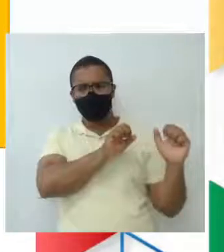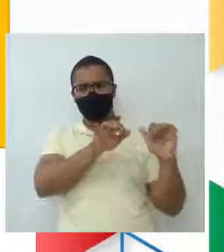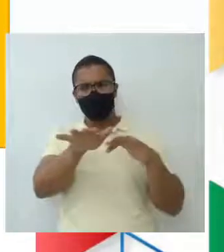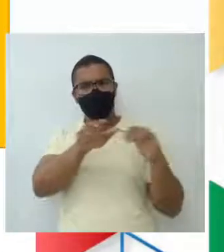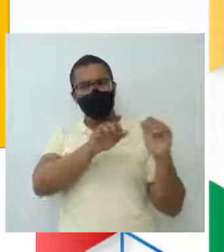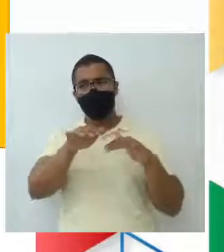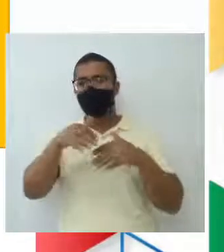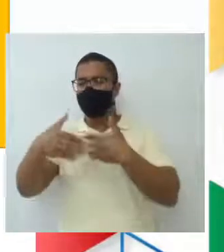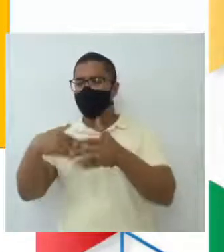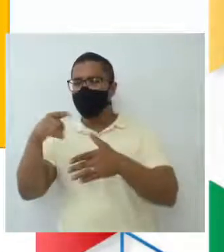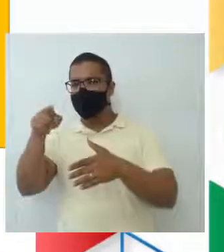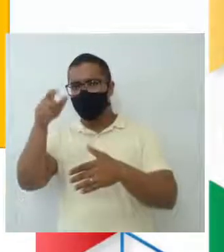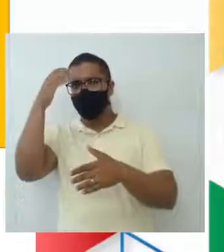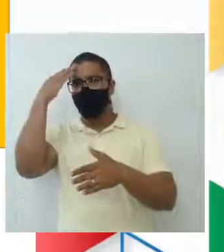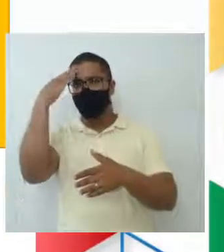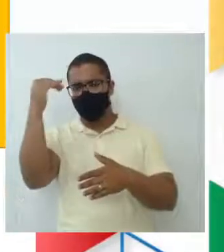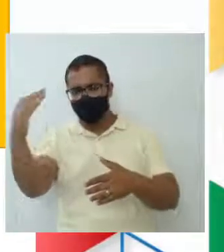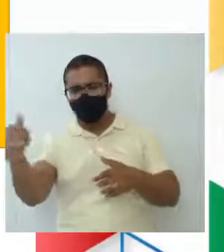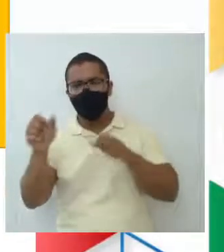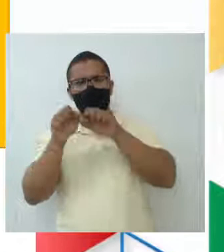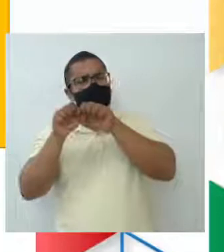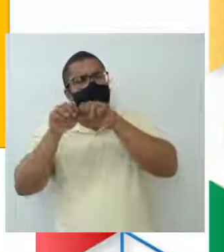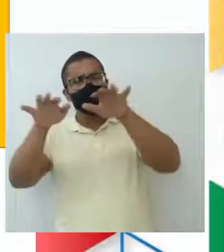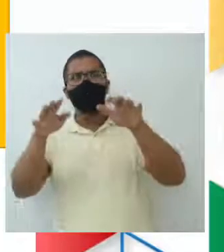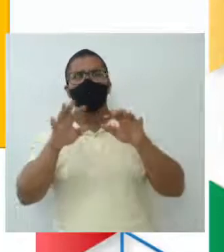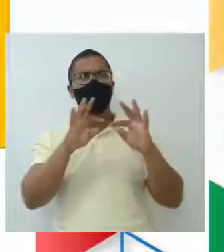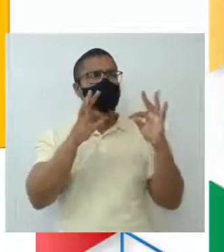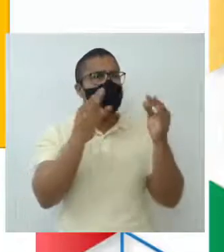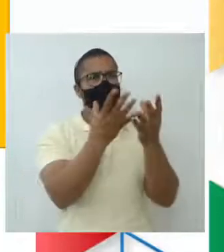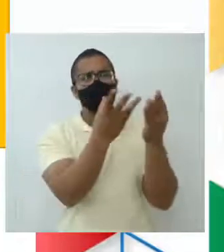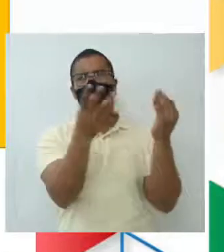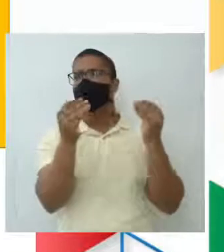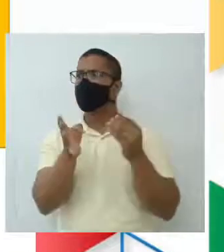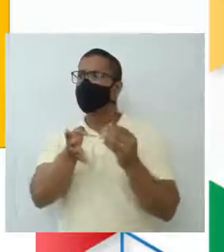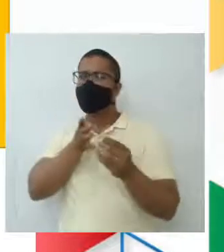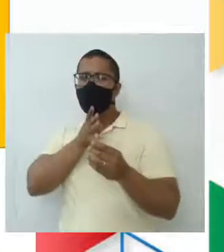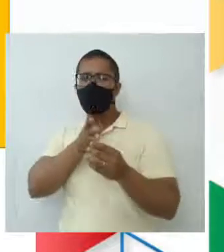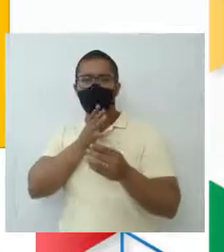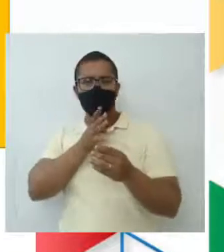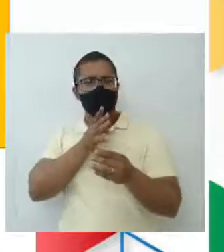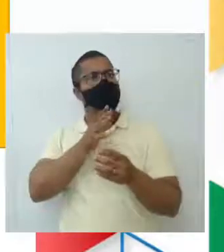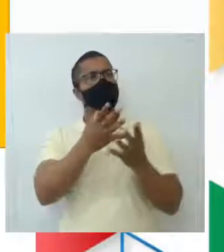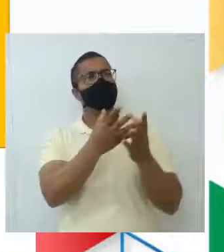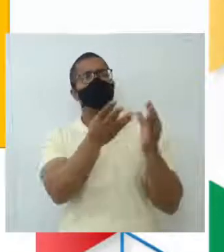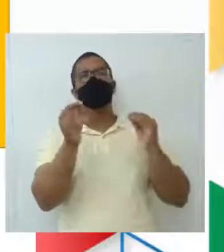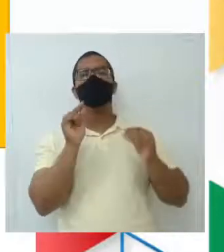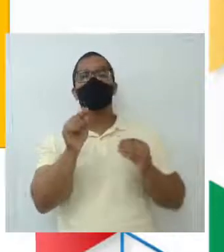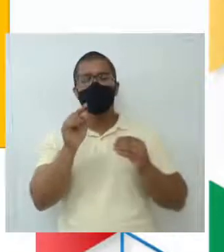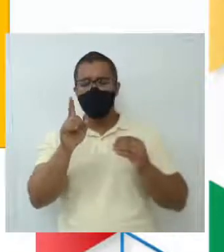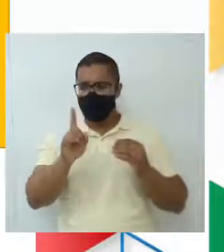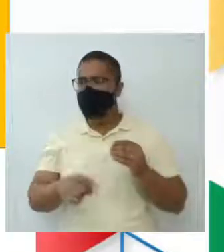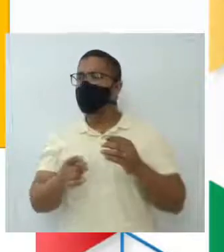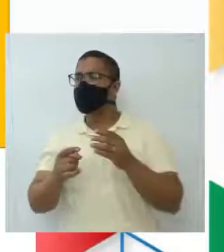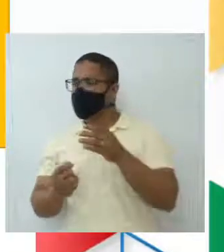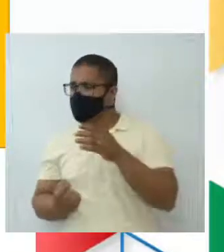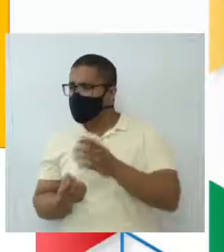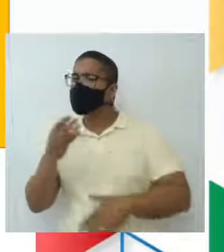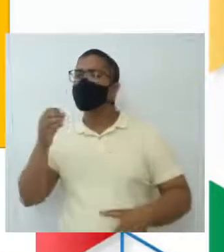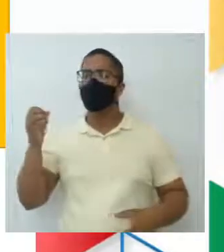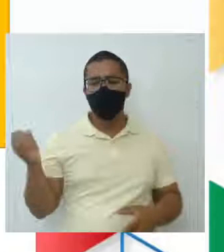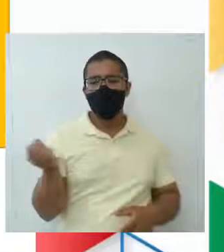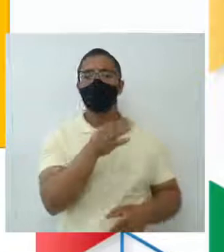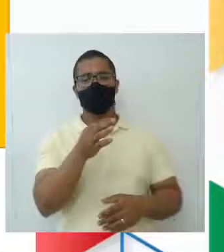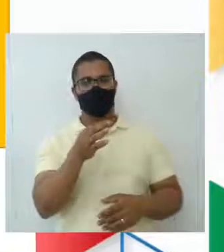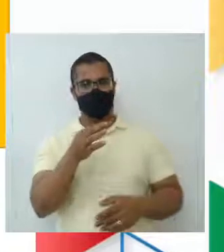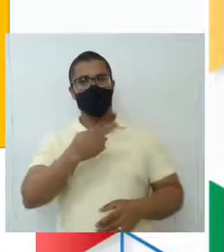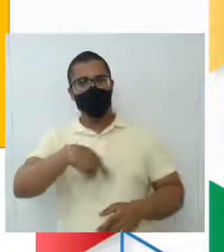fama foi se espalhando e, aos poucos, já tinha seguidores dispostos a formar uma nova ordem